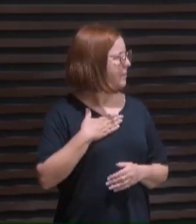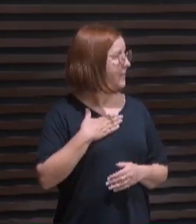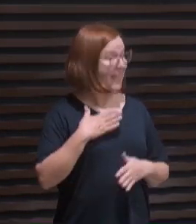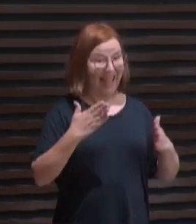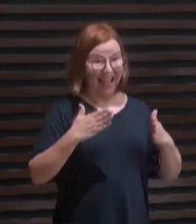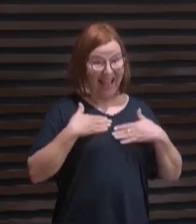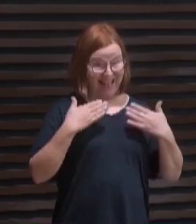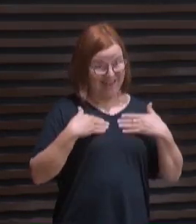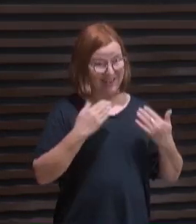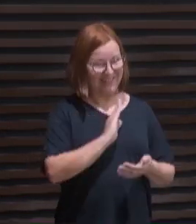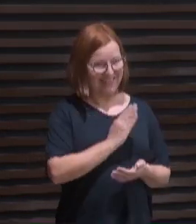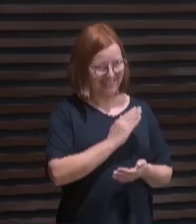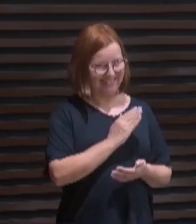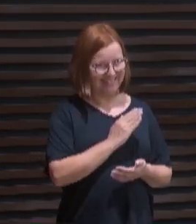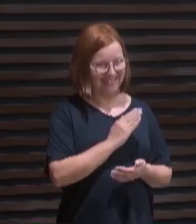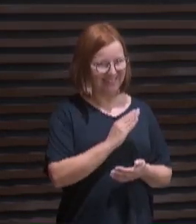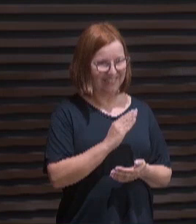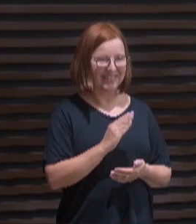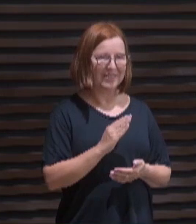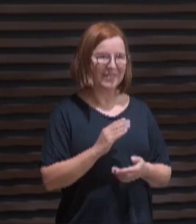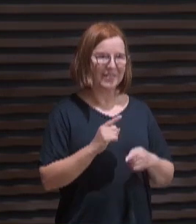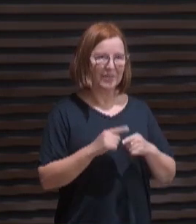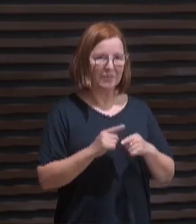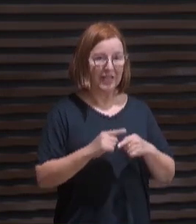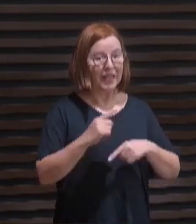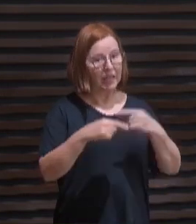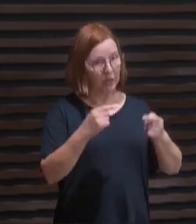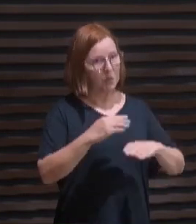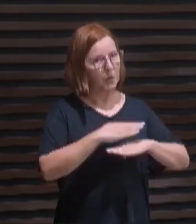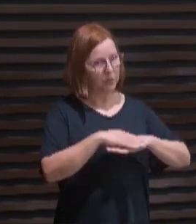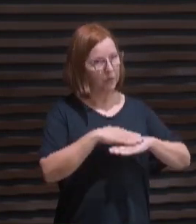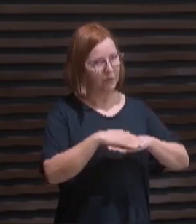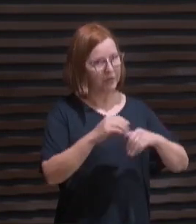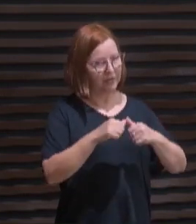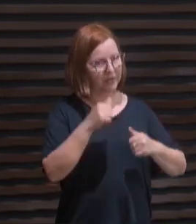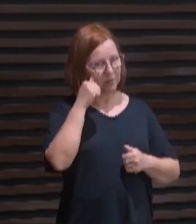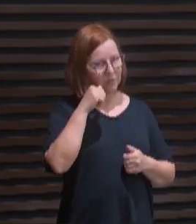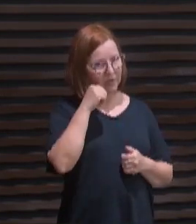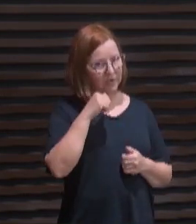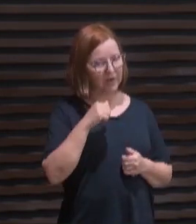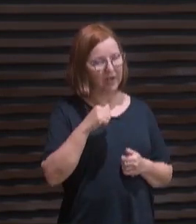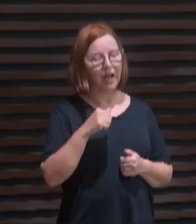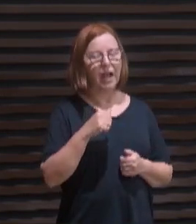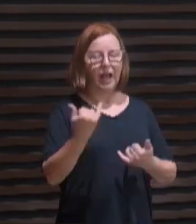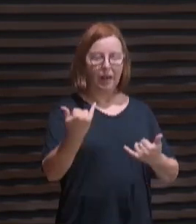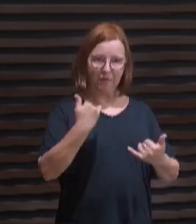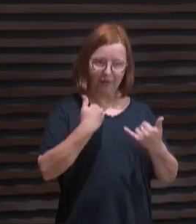alegrou o coração foi anos depois, conversando com ela, ela disse: você sabe, Glênio,